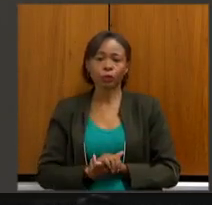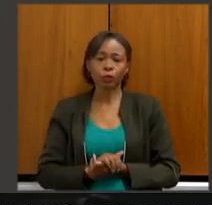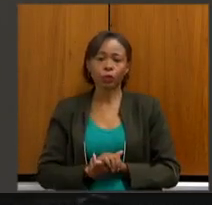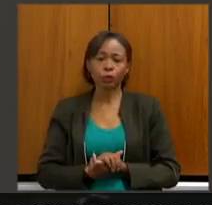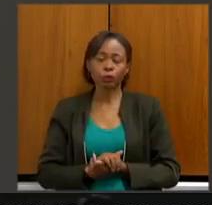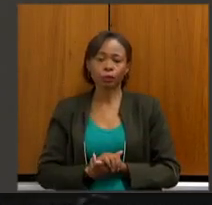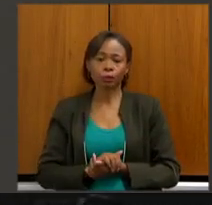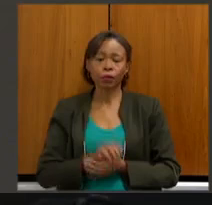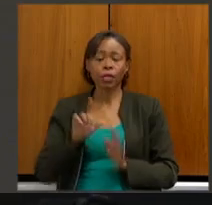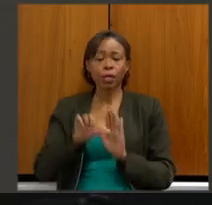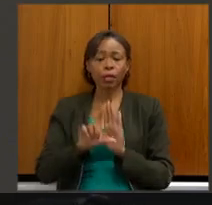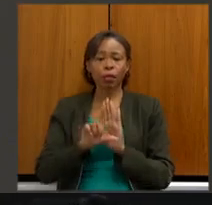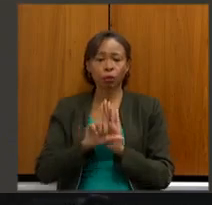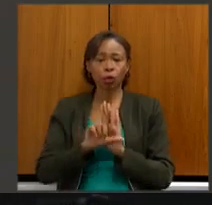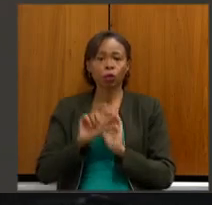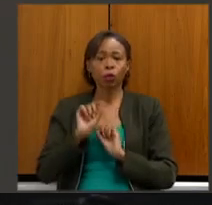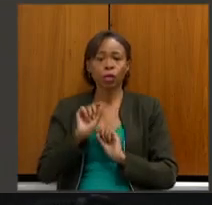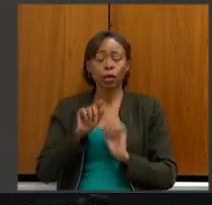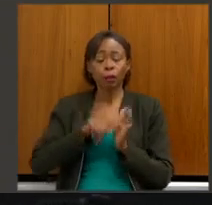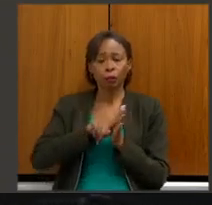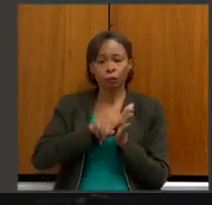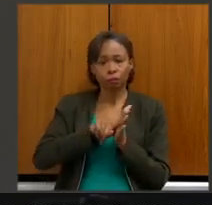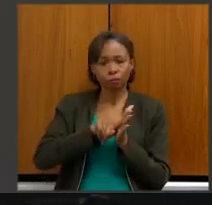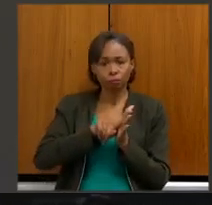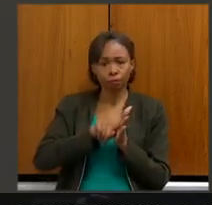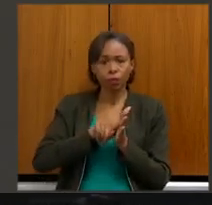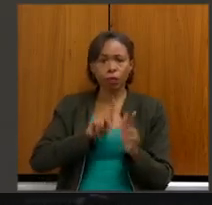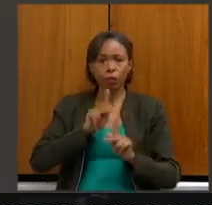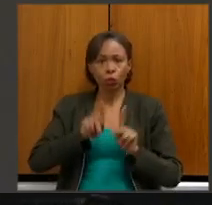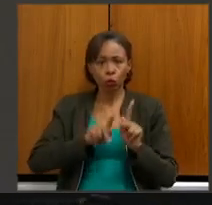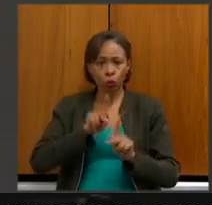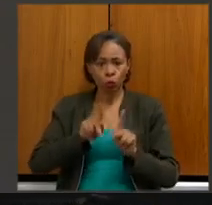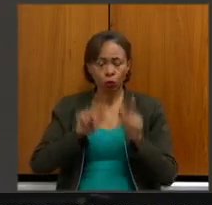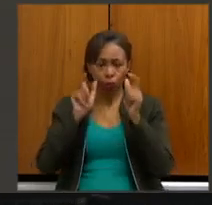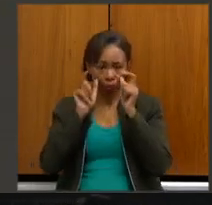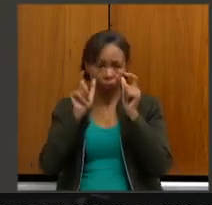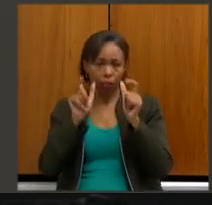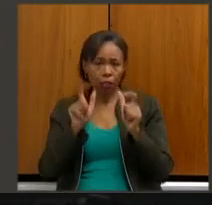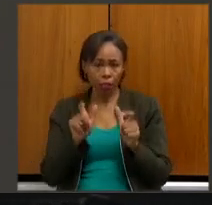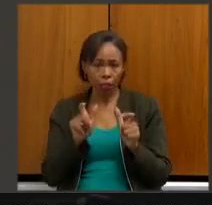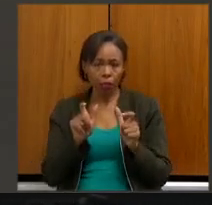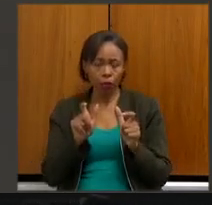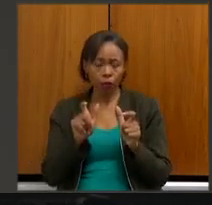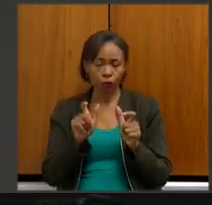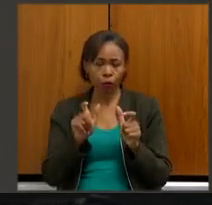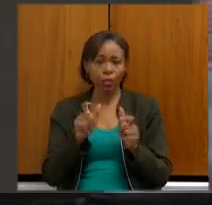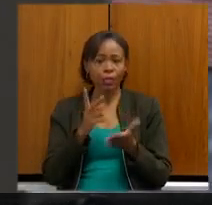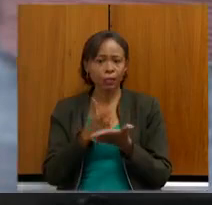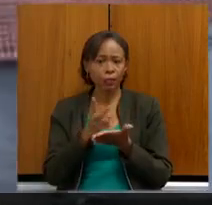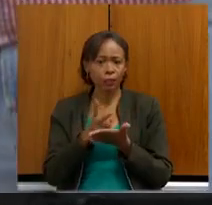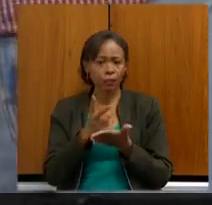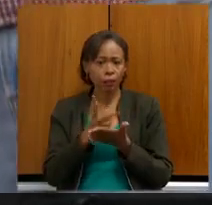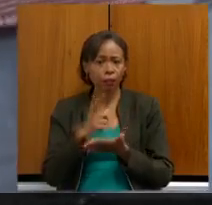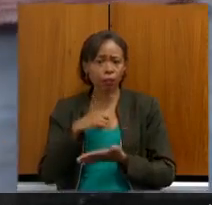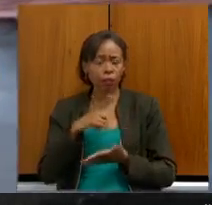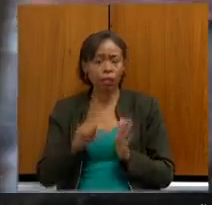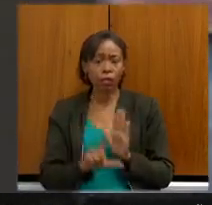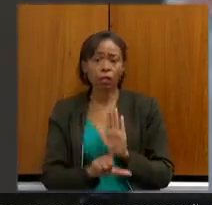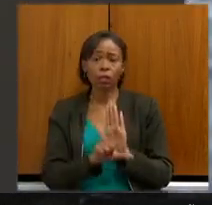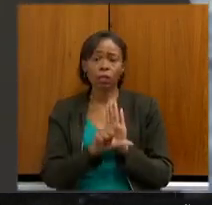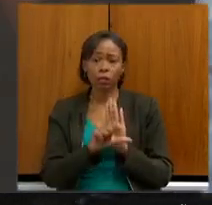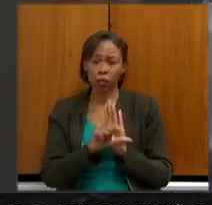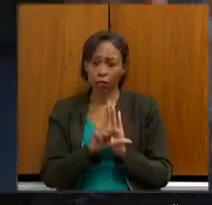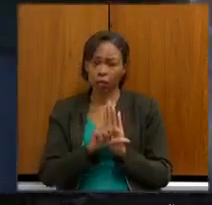consultar os povos interessados mediante procedimentos apropriados cada vez que sejam previstas medidas legislativas